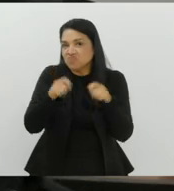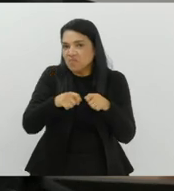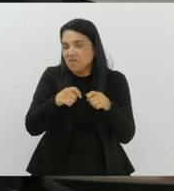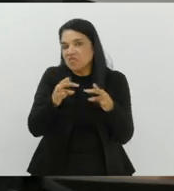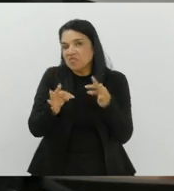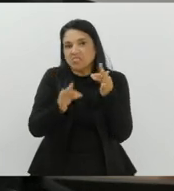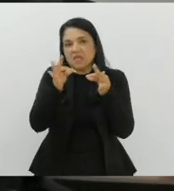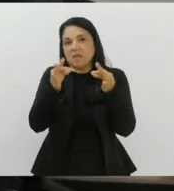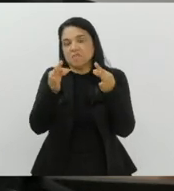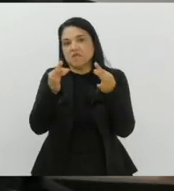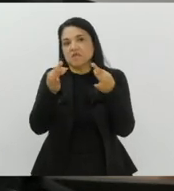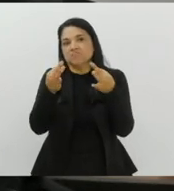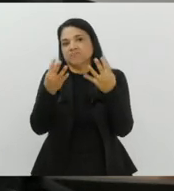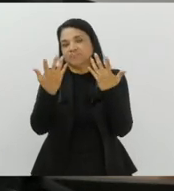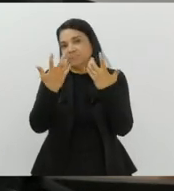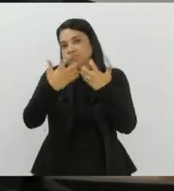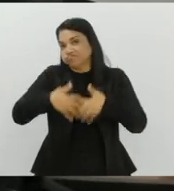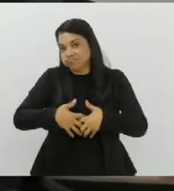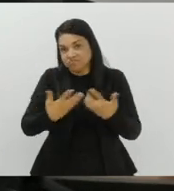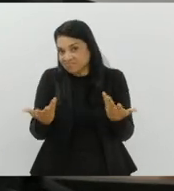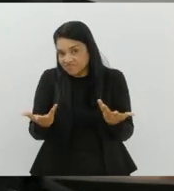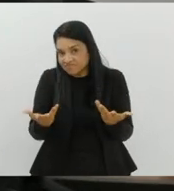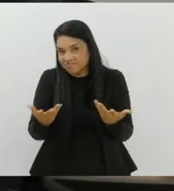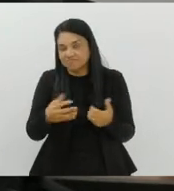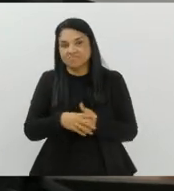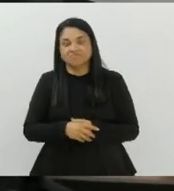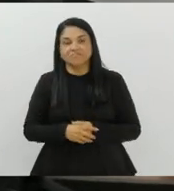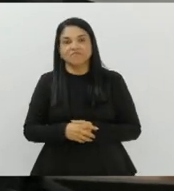terapias adequadas àquela altura,